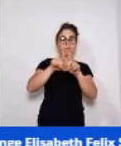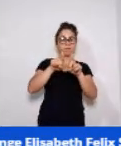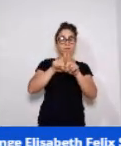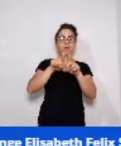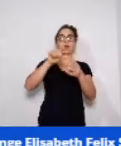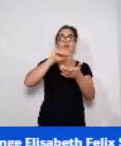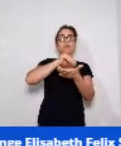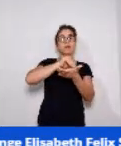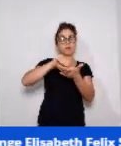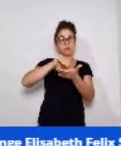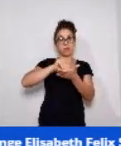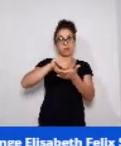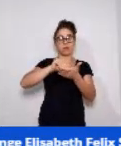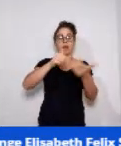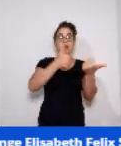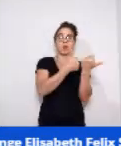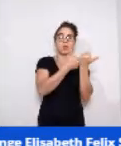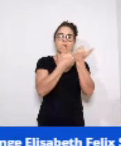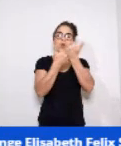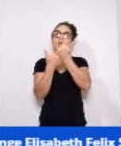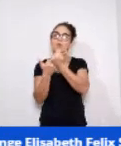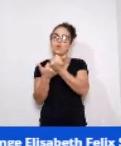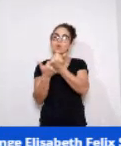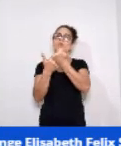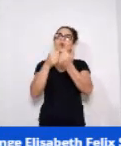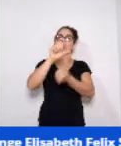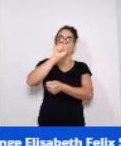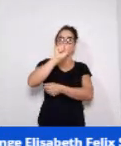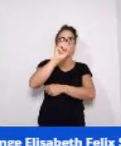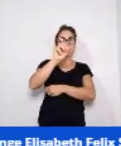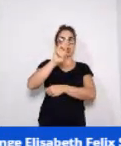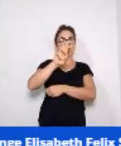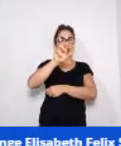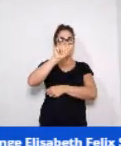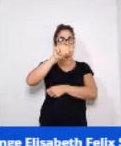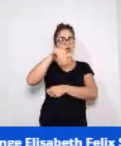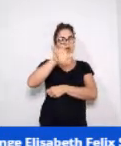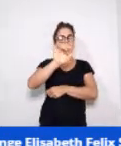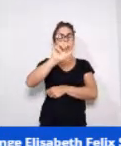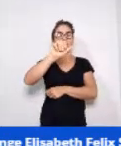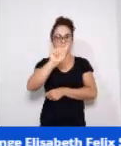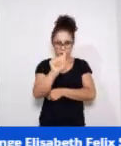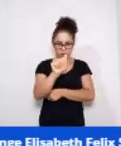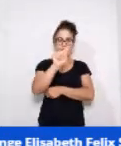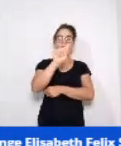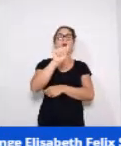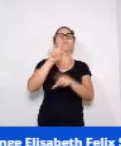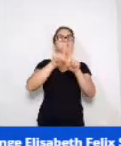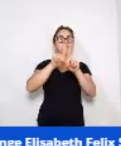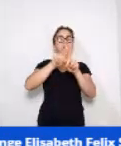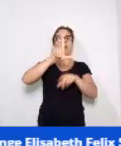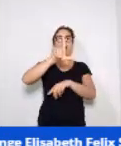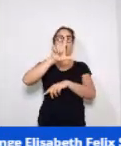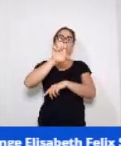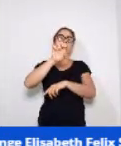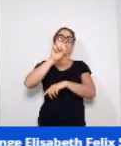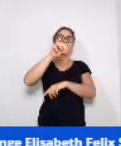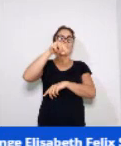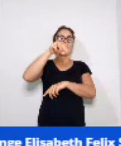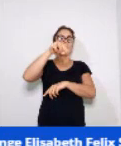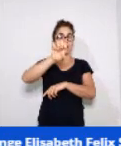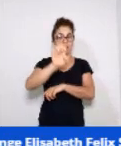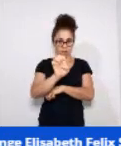Soraya Inácio, nosso superintendente Valdir Leonel, de Gestões Políticas